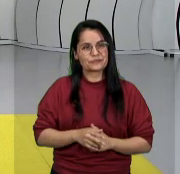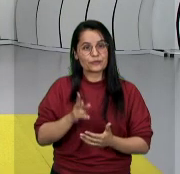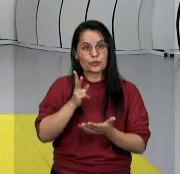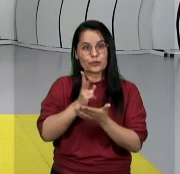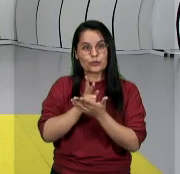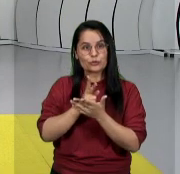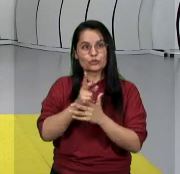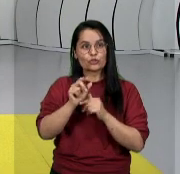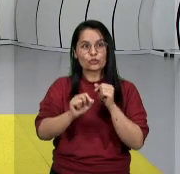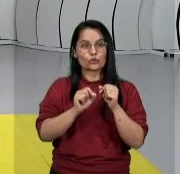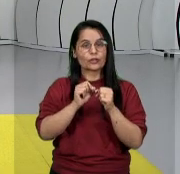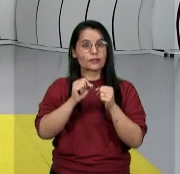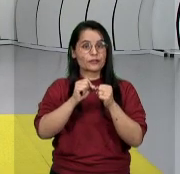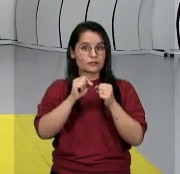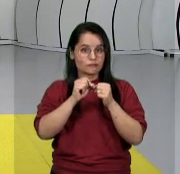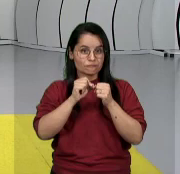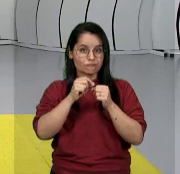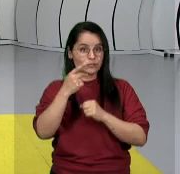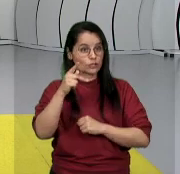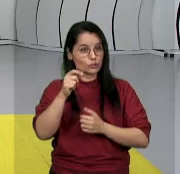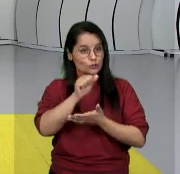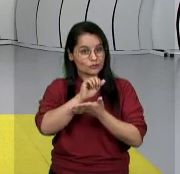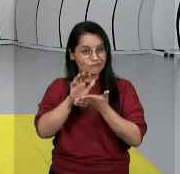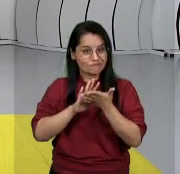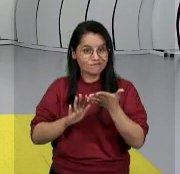Continuem fazendo os seus